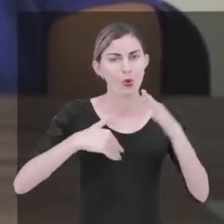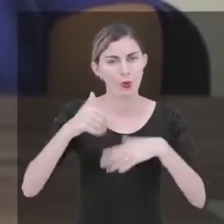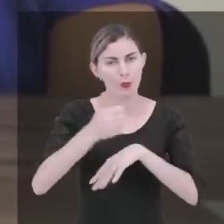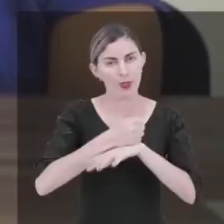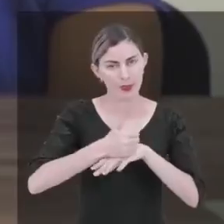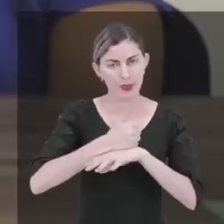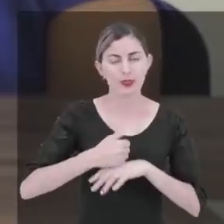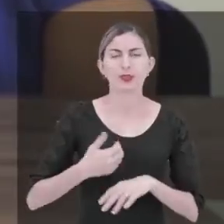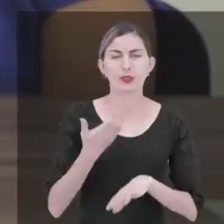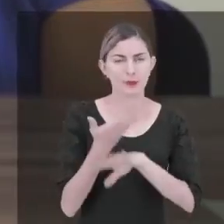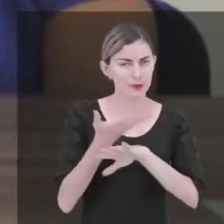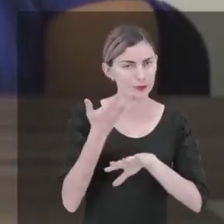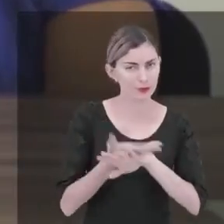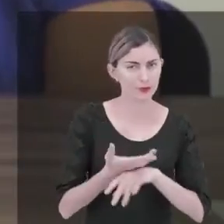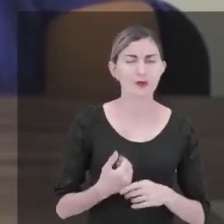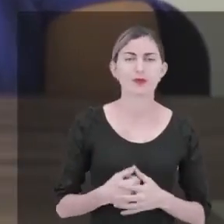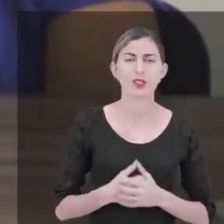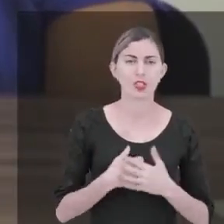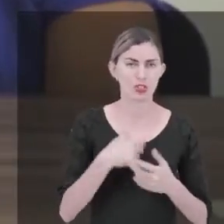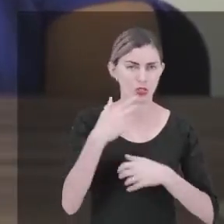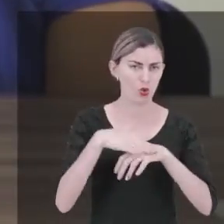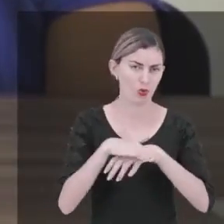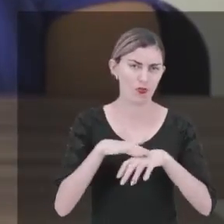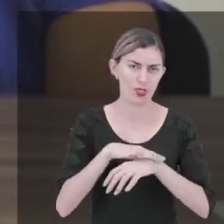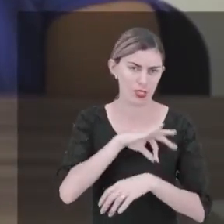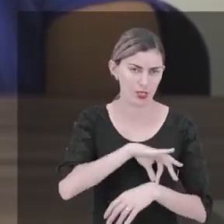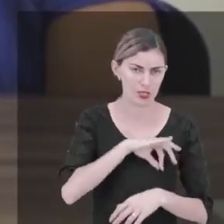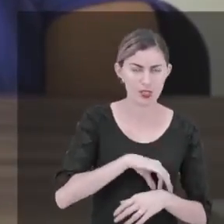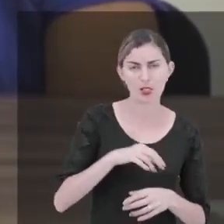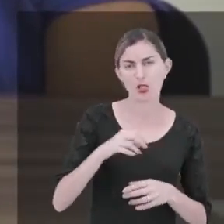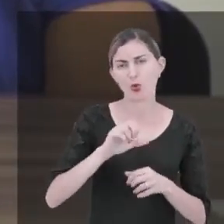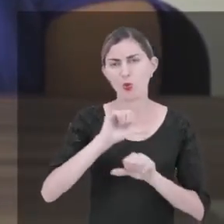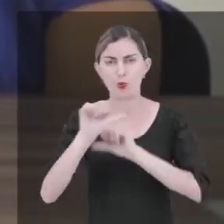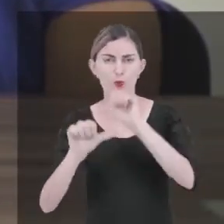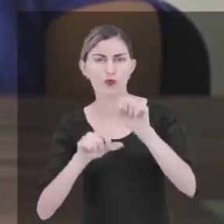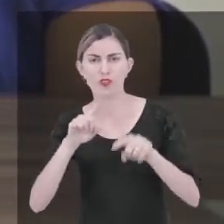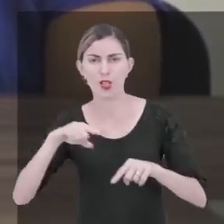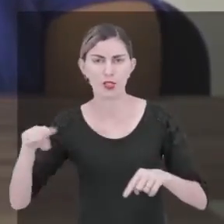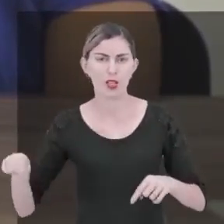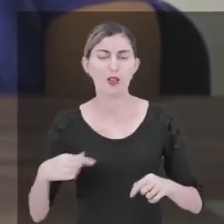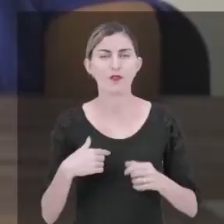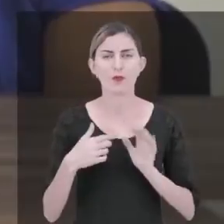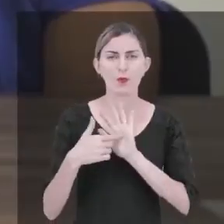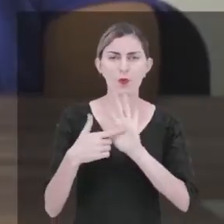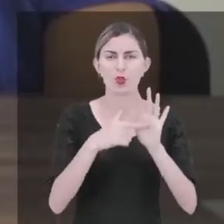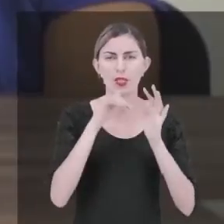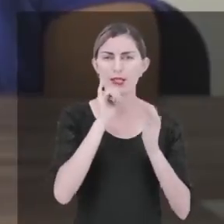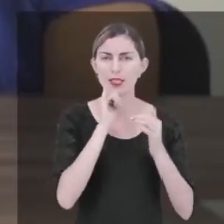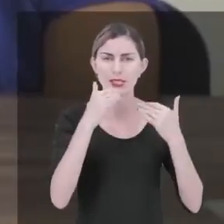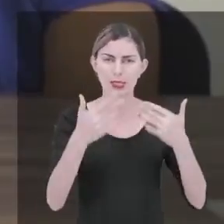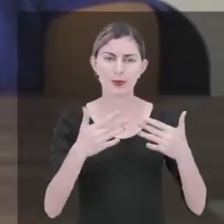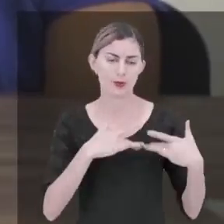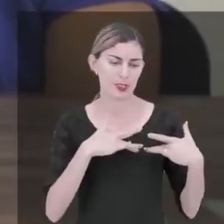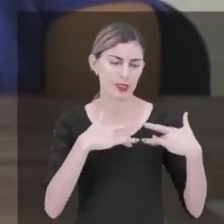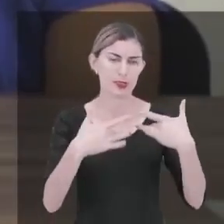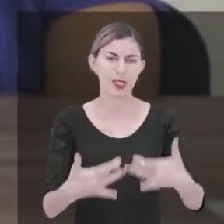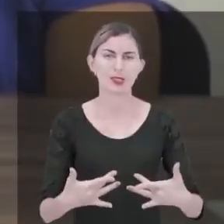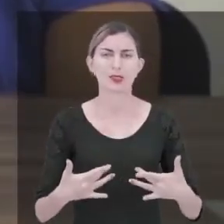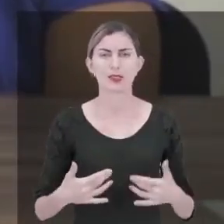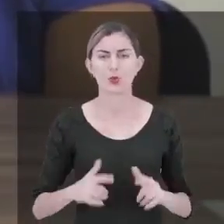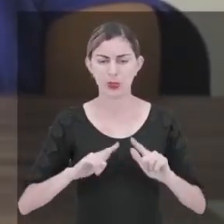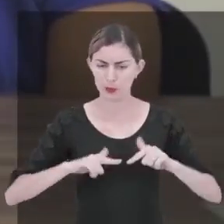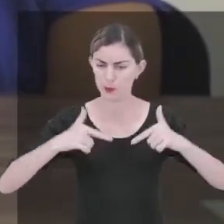nessa competência. Nós viemos conversar com ela sobre remuneração fixa e variável, mas fica o exemplo de